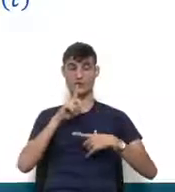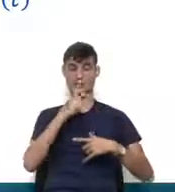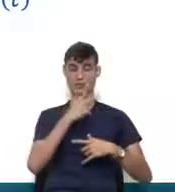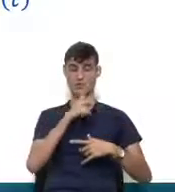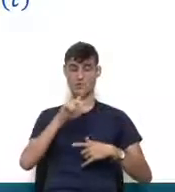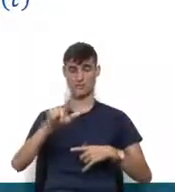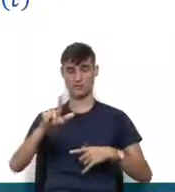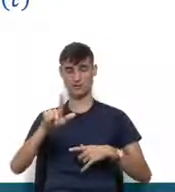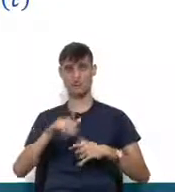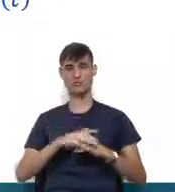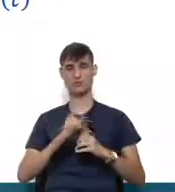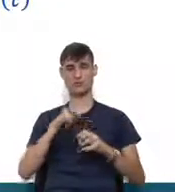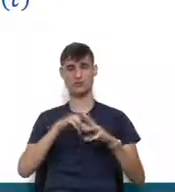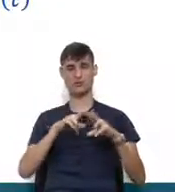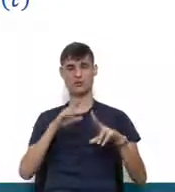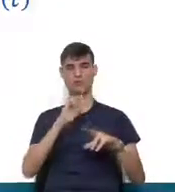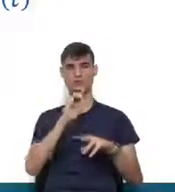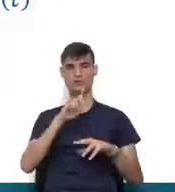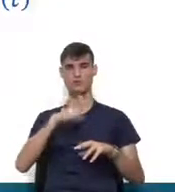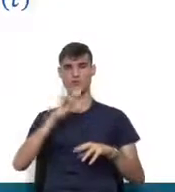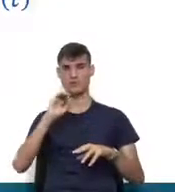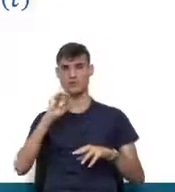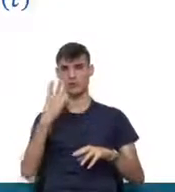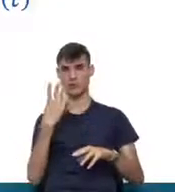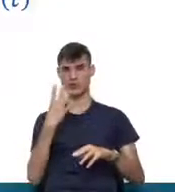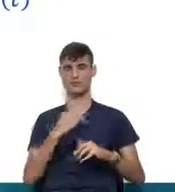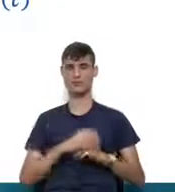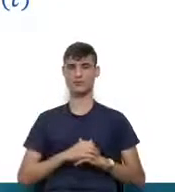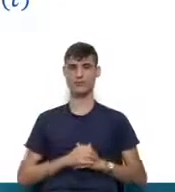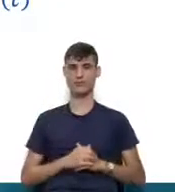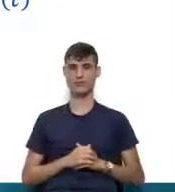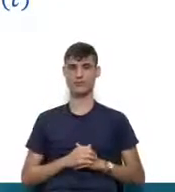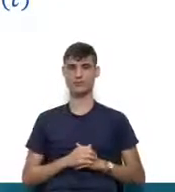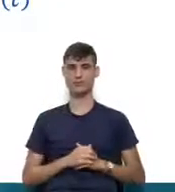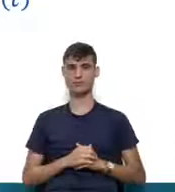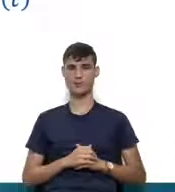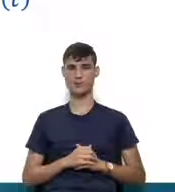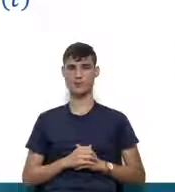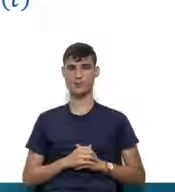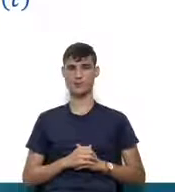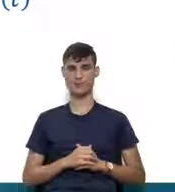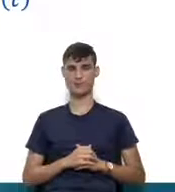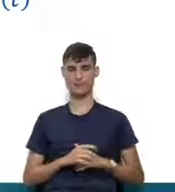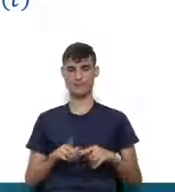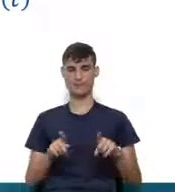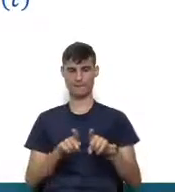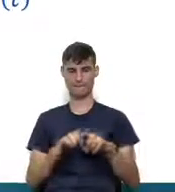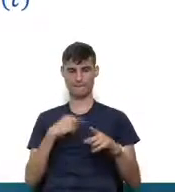2L, que é igual a 0,04, tá?